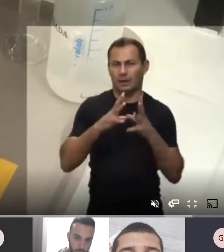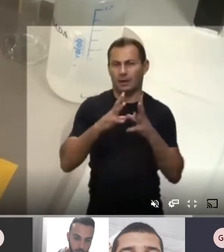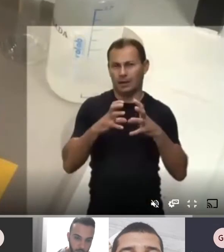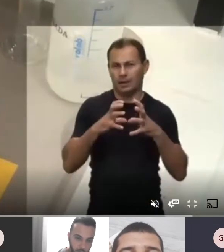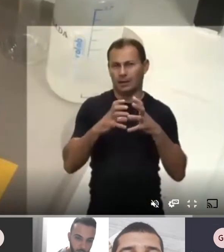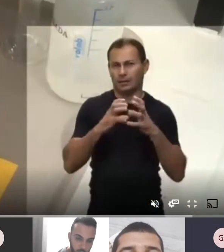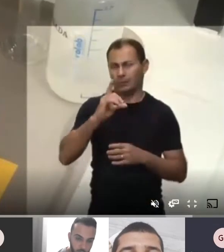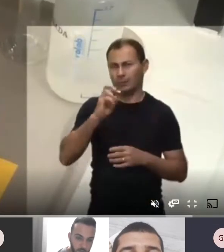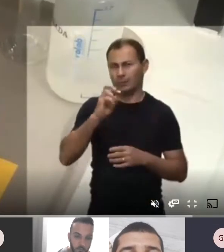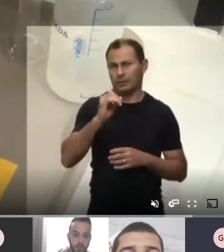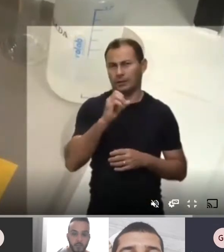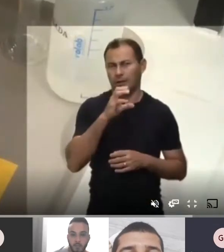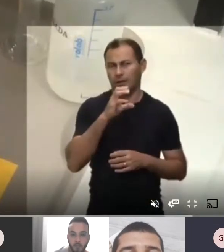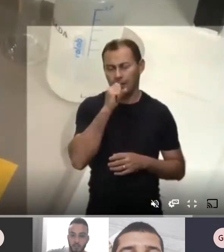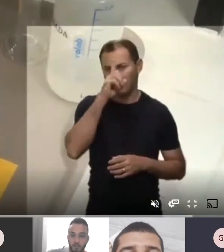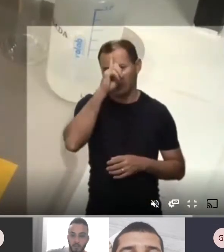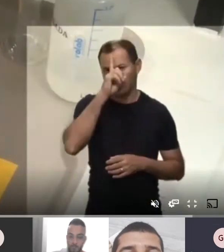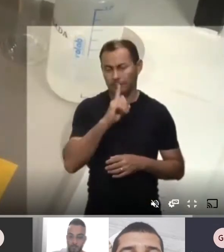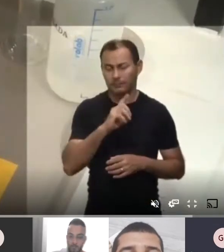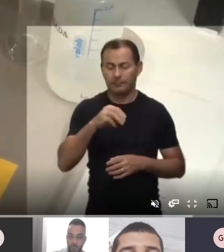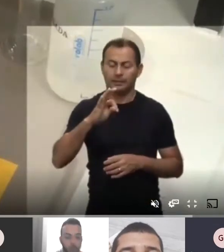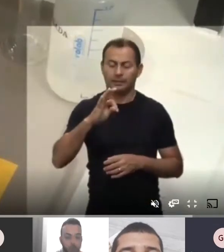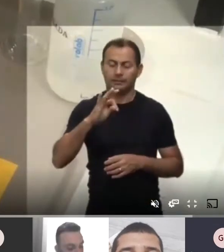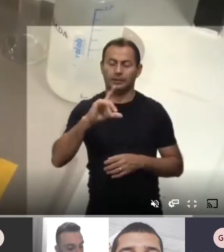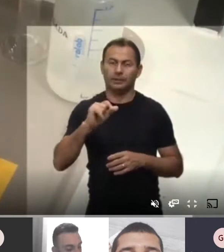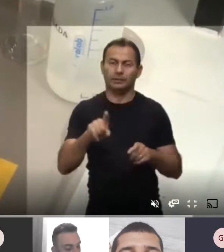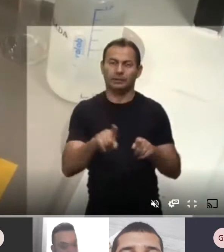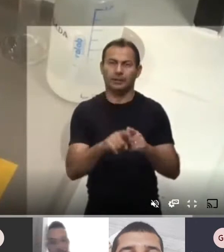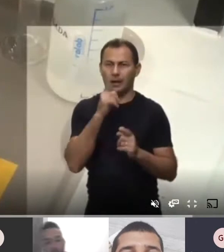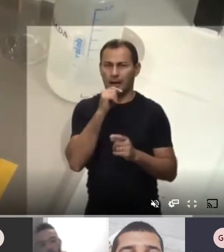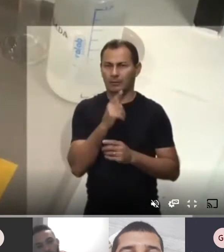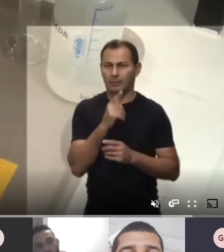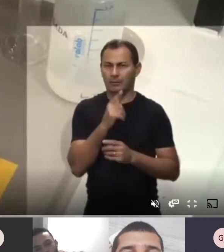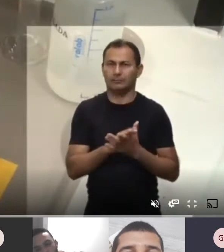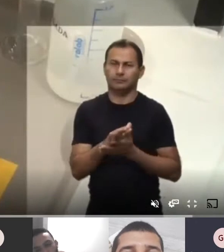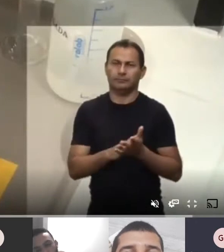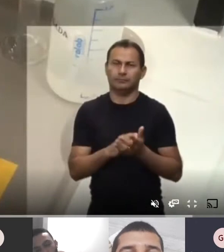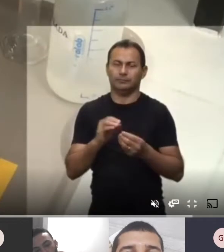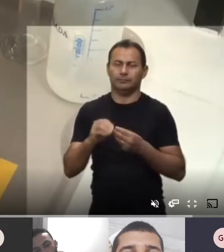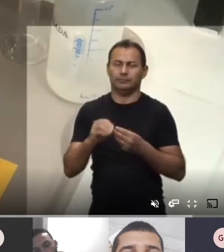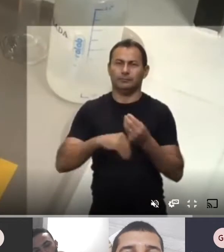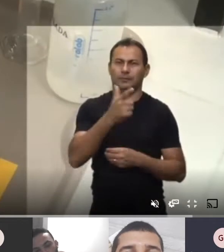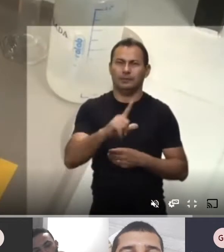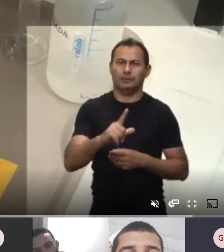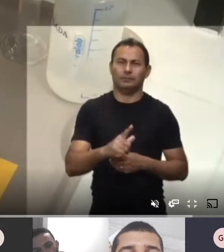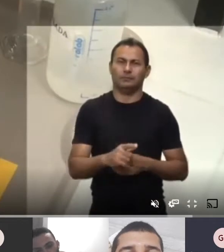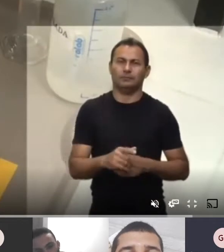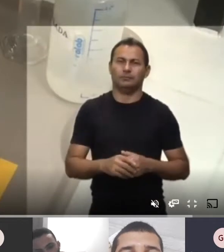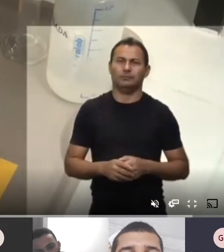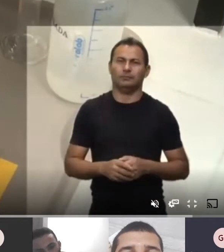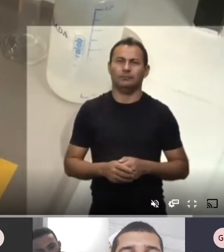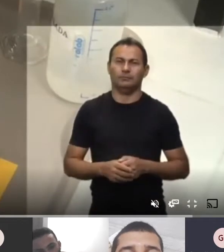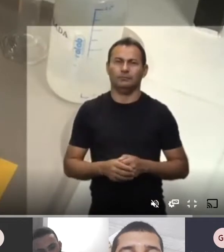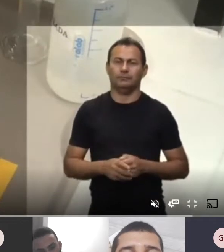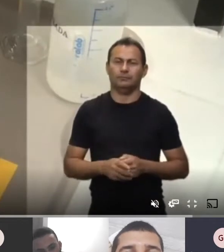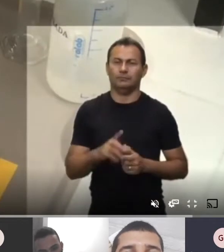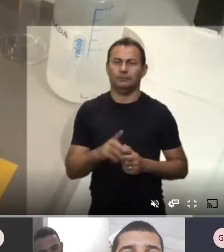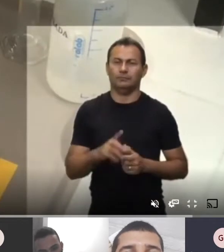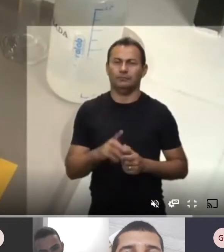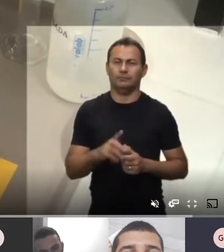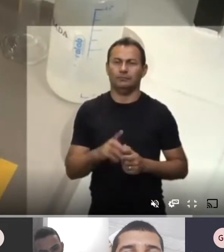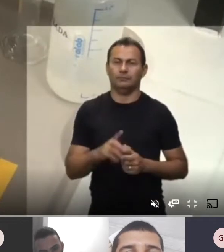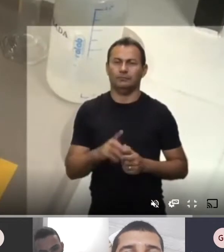misturar. Pegar outra pipeta e vou colocar no ácido. Eu vou colocar na água, né? O ácido. Vou colocando, e vocês